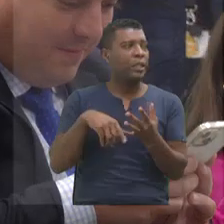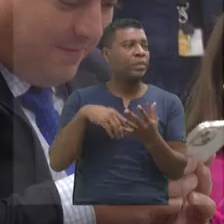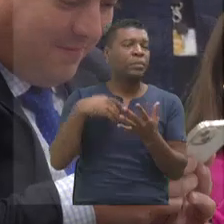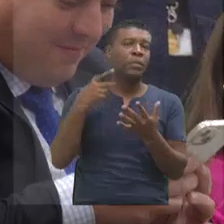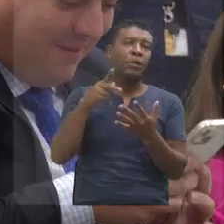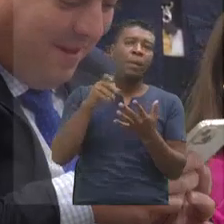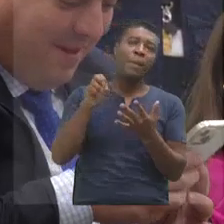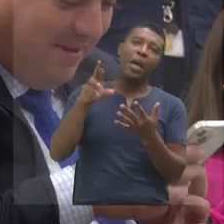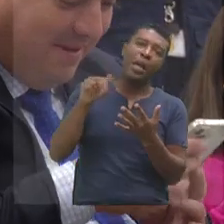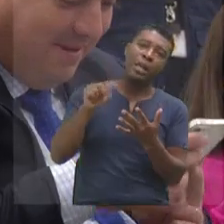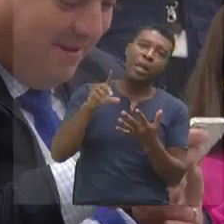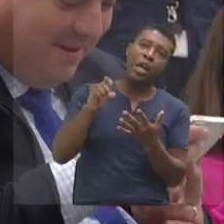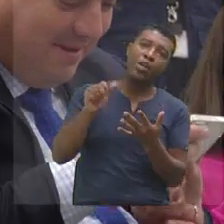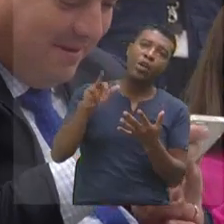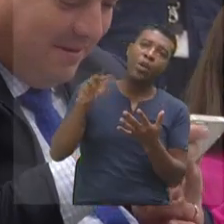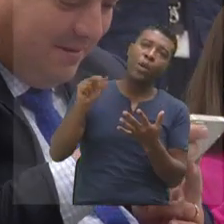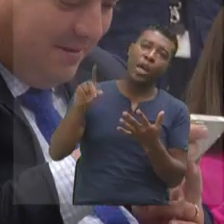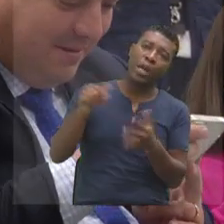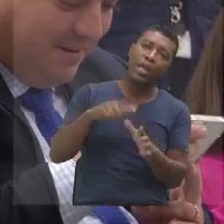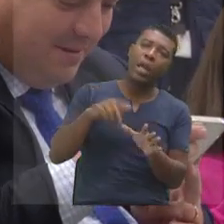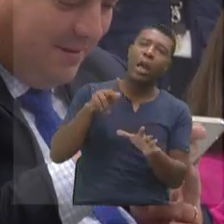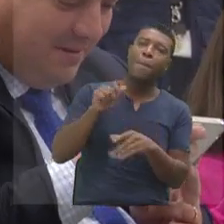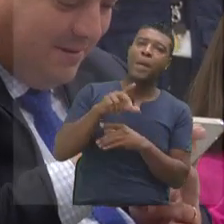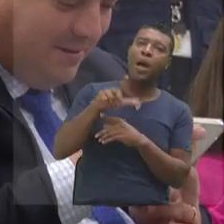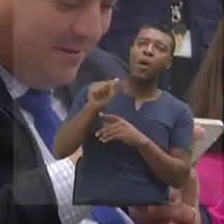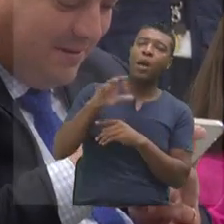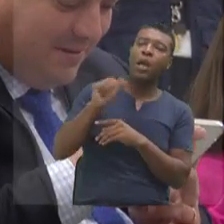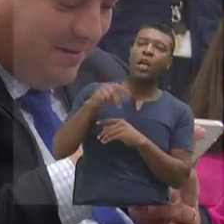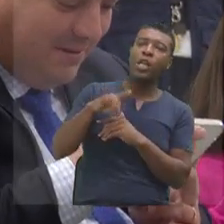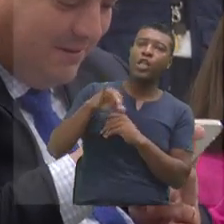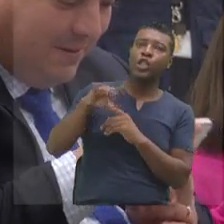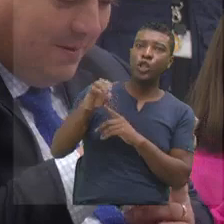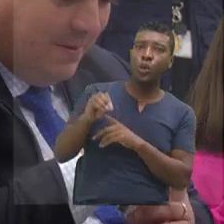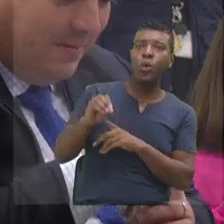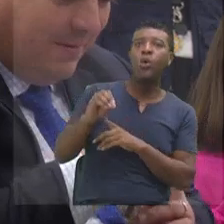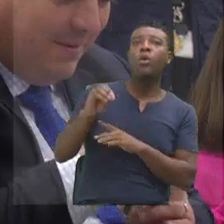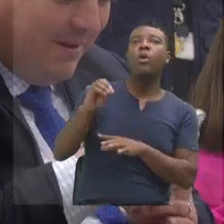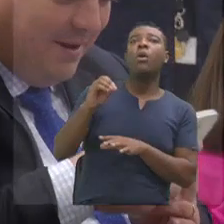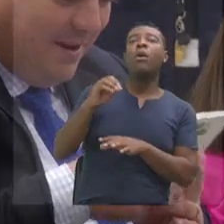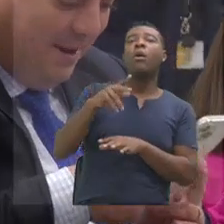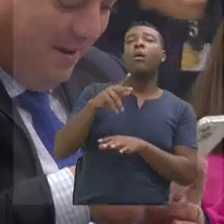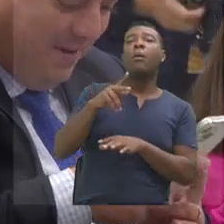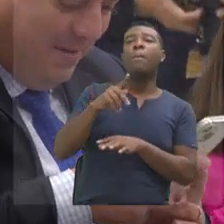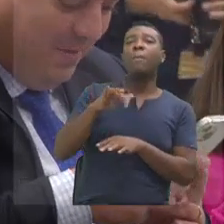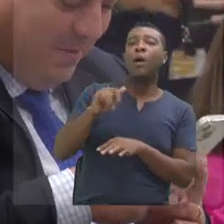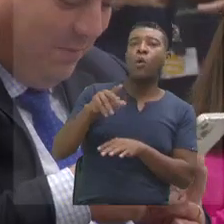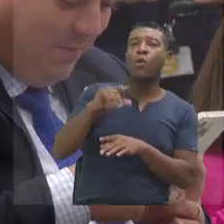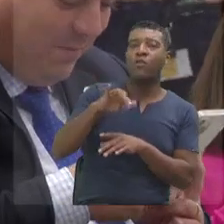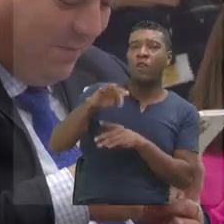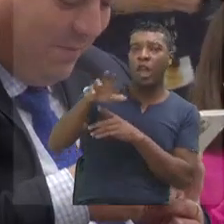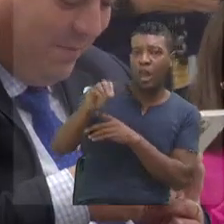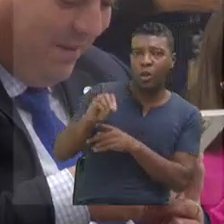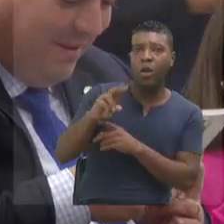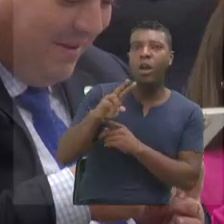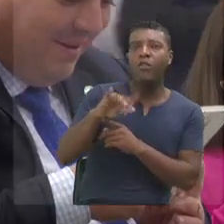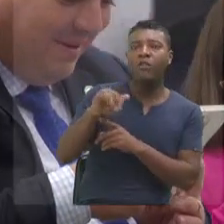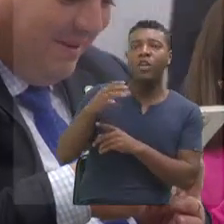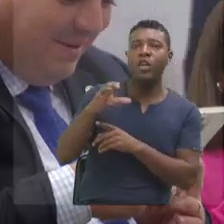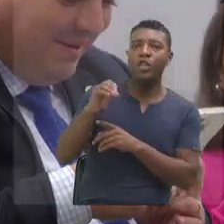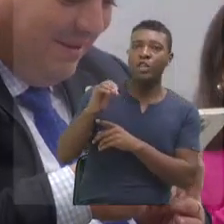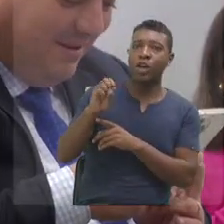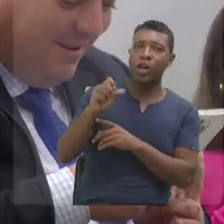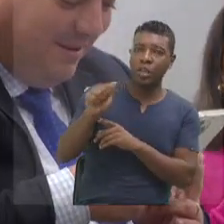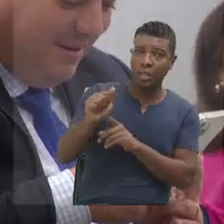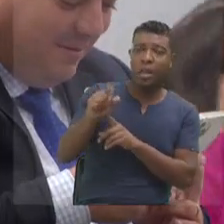Pedra do Anta Paula Cândido Porto Firme Viçosa que fazem parte da